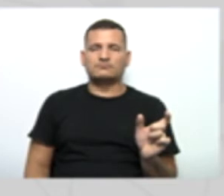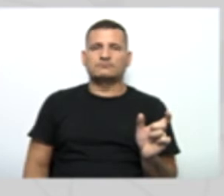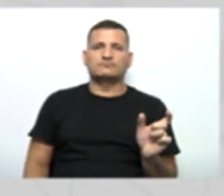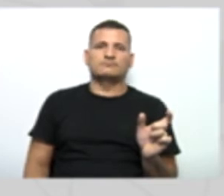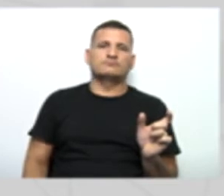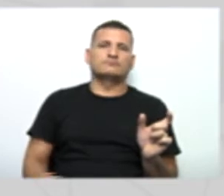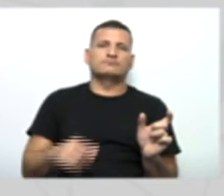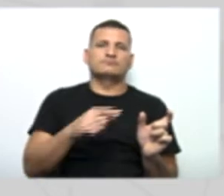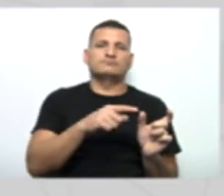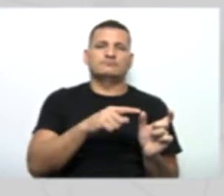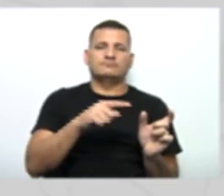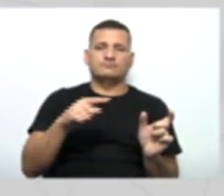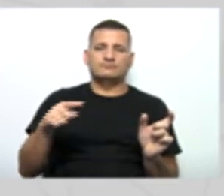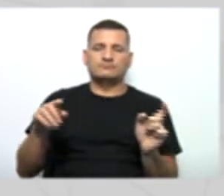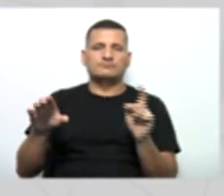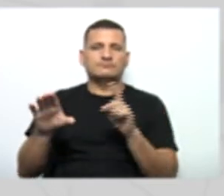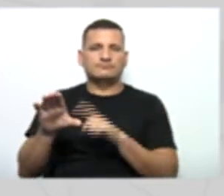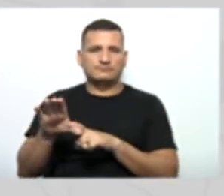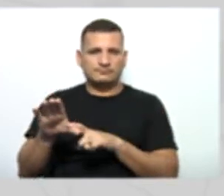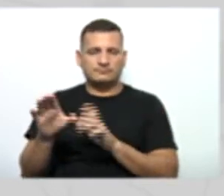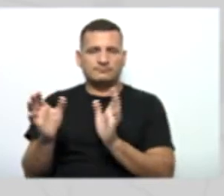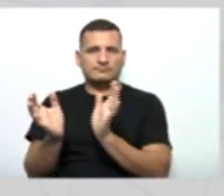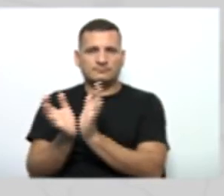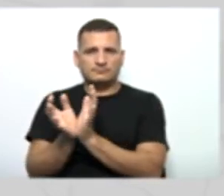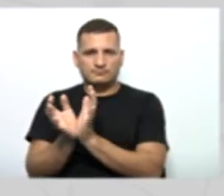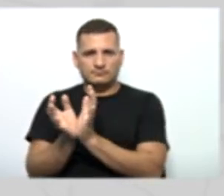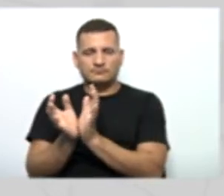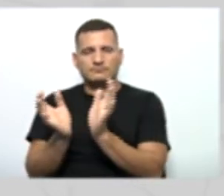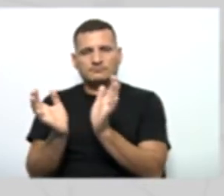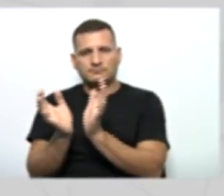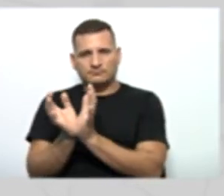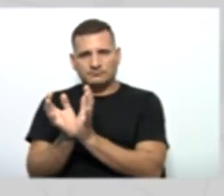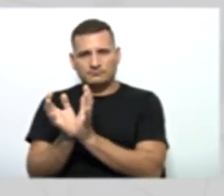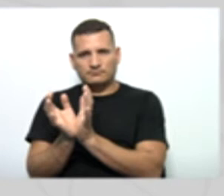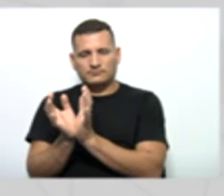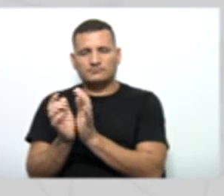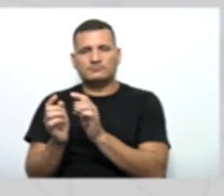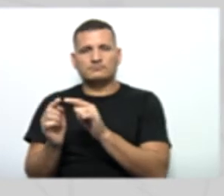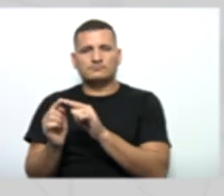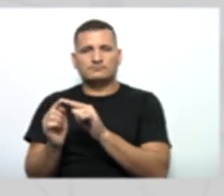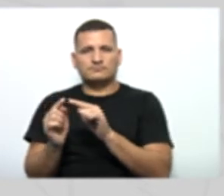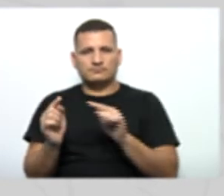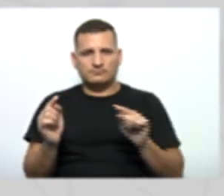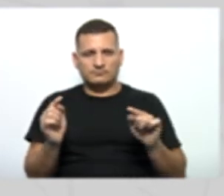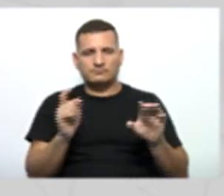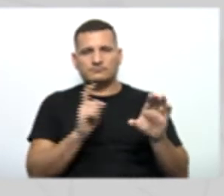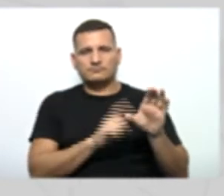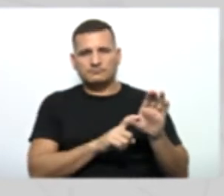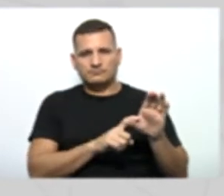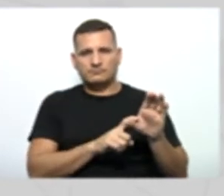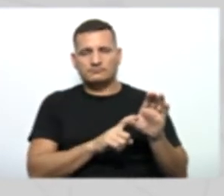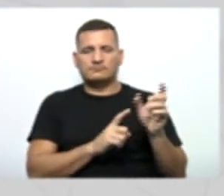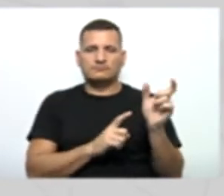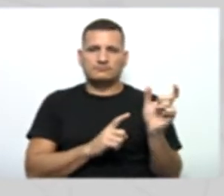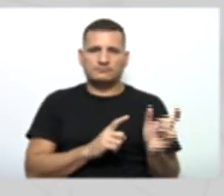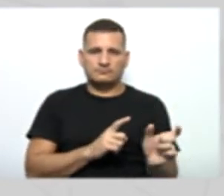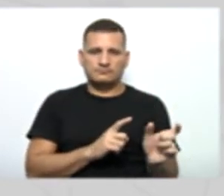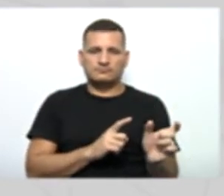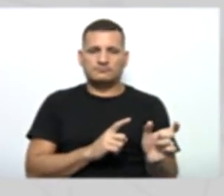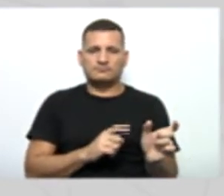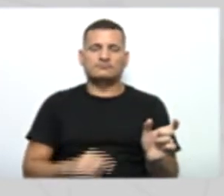associado, não é isso? À turma. Então, essa daqui, ó, está matriculado. Ó. Então, o aluno está